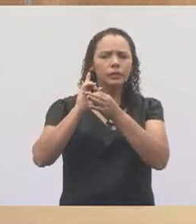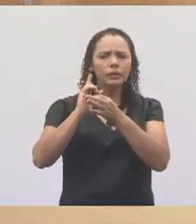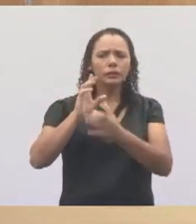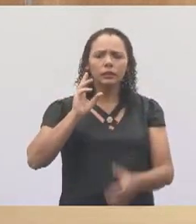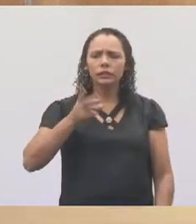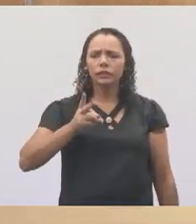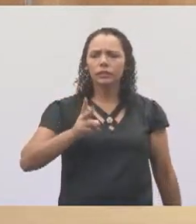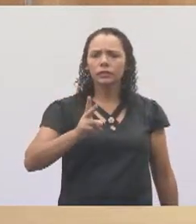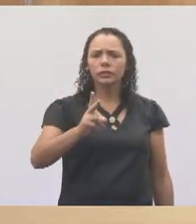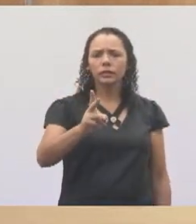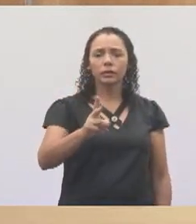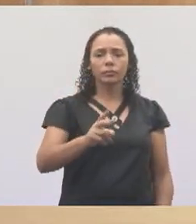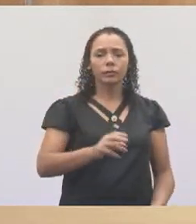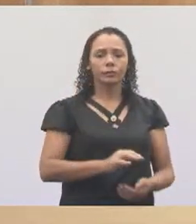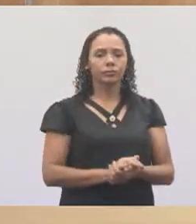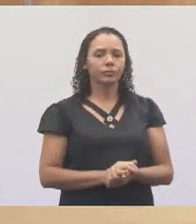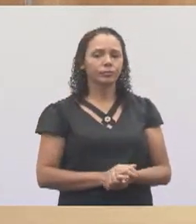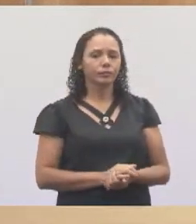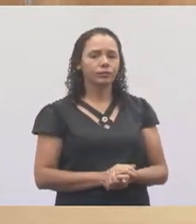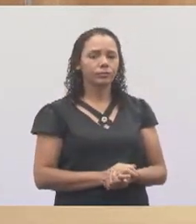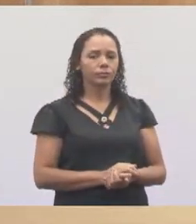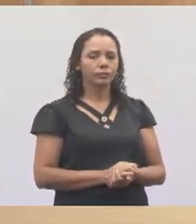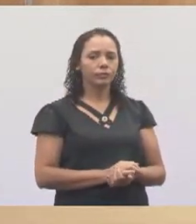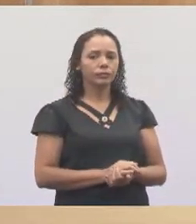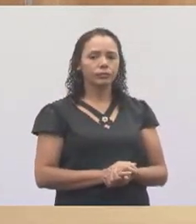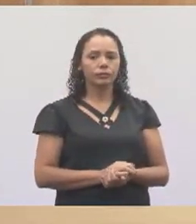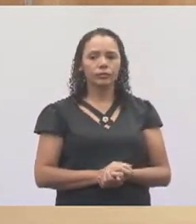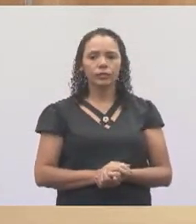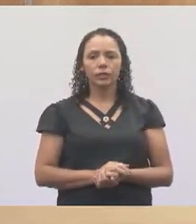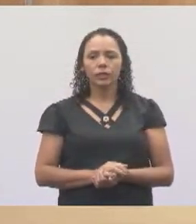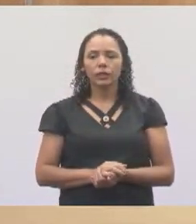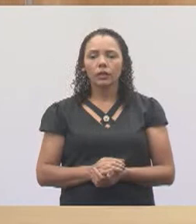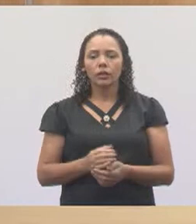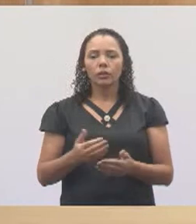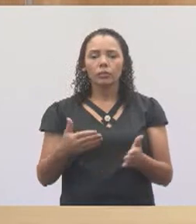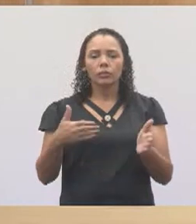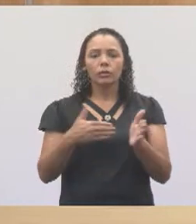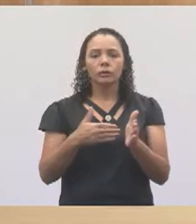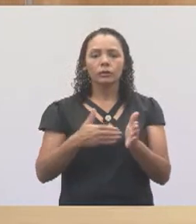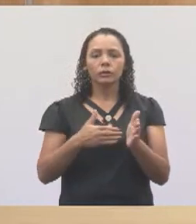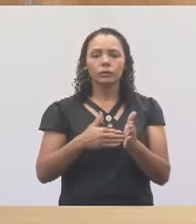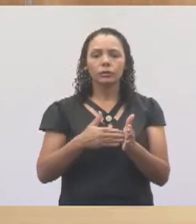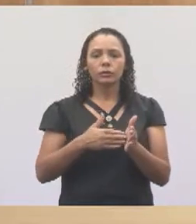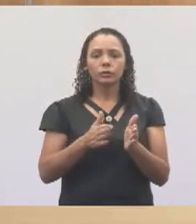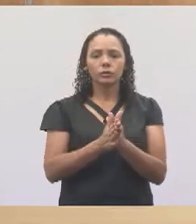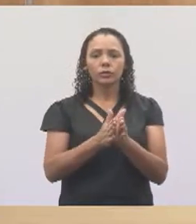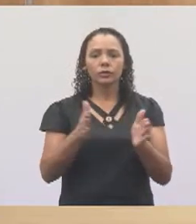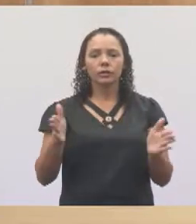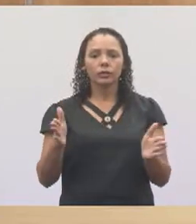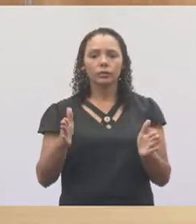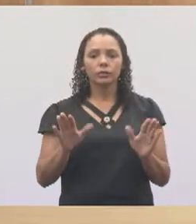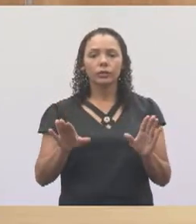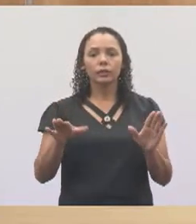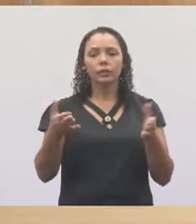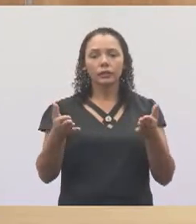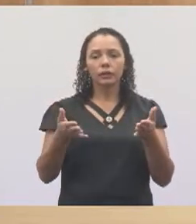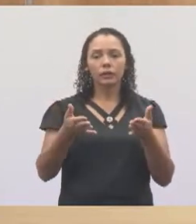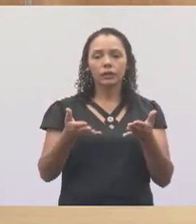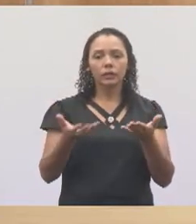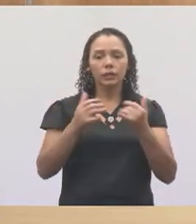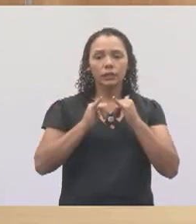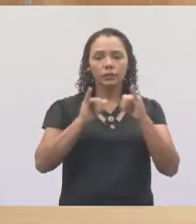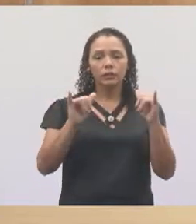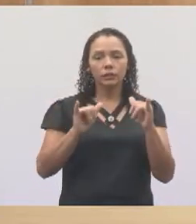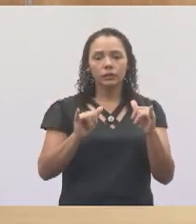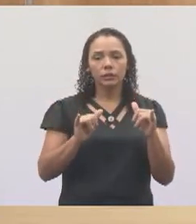todo momento, por esses últimos episódios que ele pôde conviver com vocês. Então, doutor Tales, eu quero dizer a você que você deve